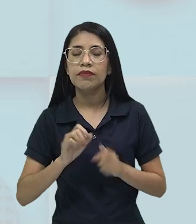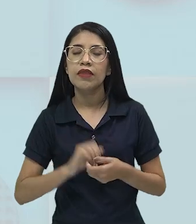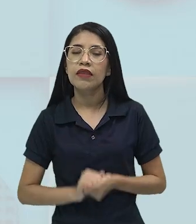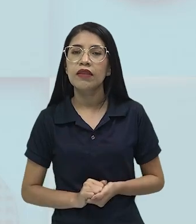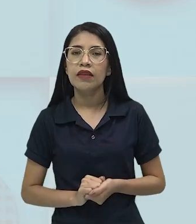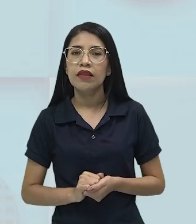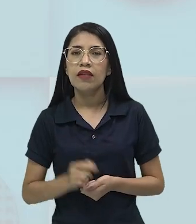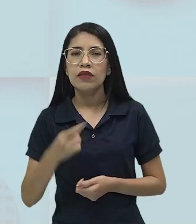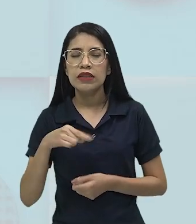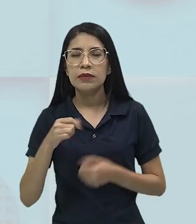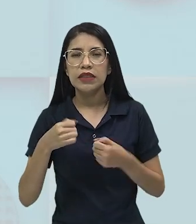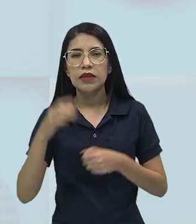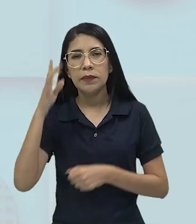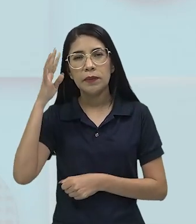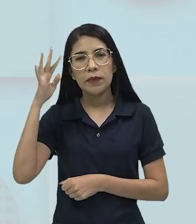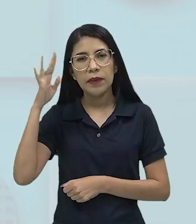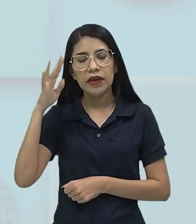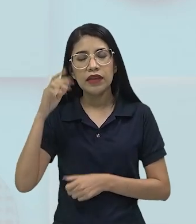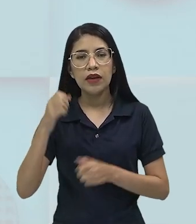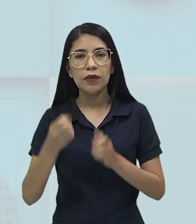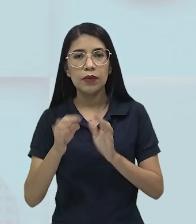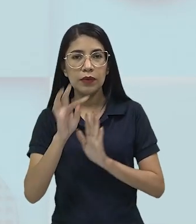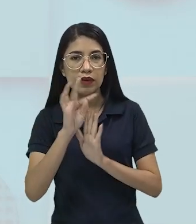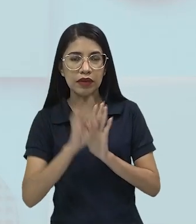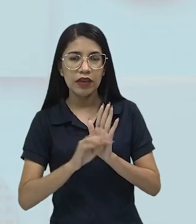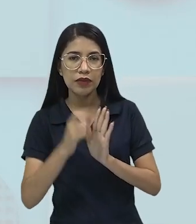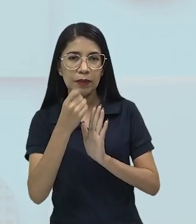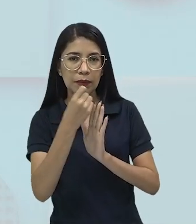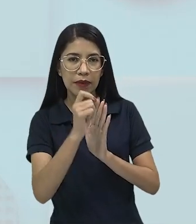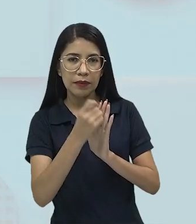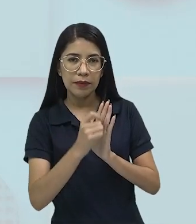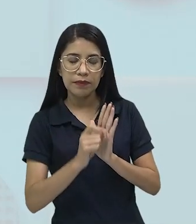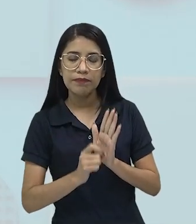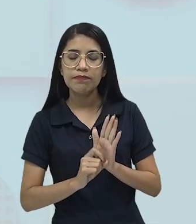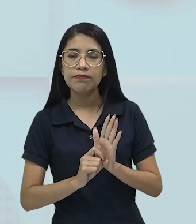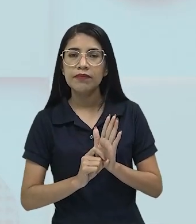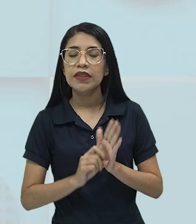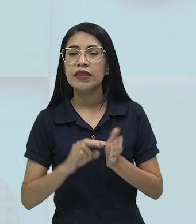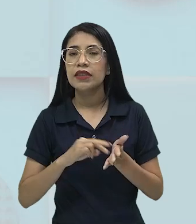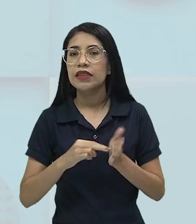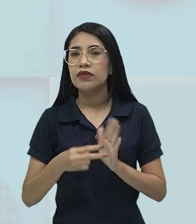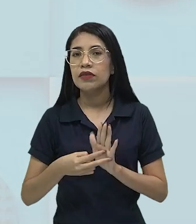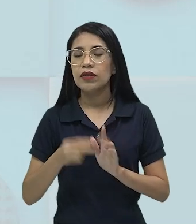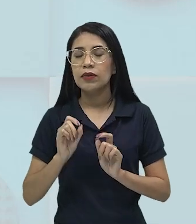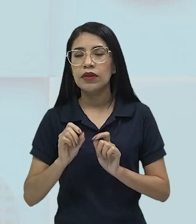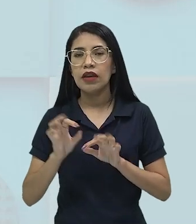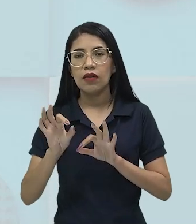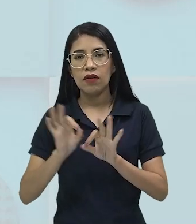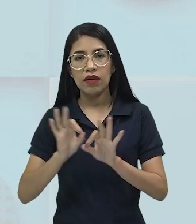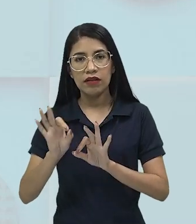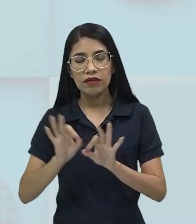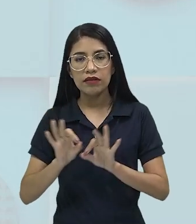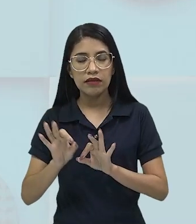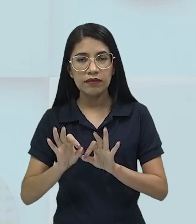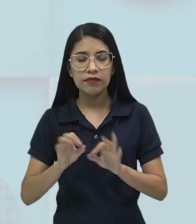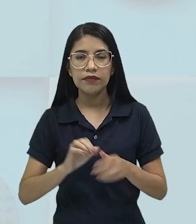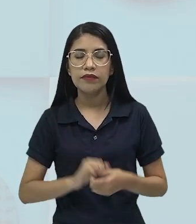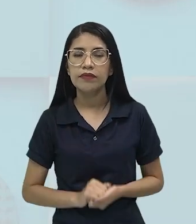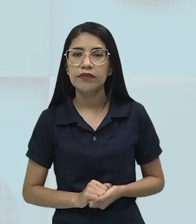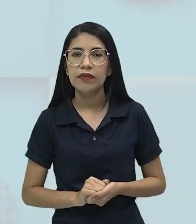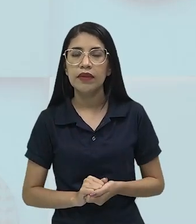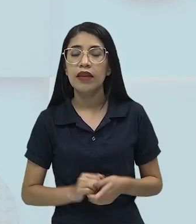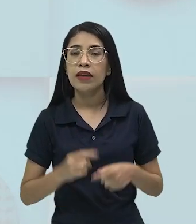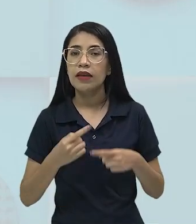antes eu quero que você imagine que você precisa escrever esse texto. E escrever esse texto significa planejamento e organização,